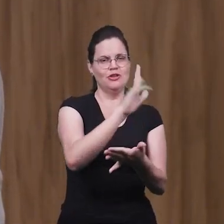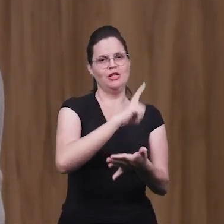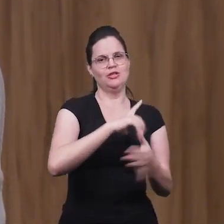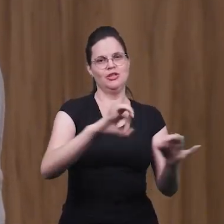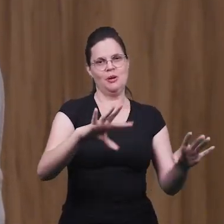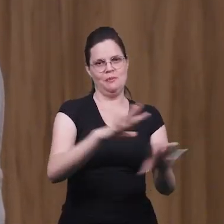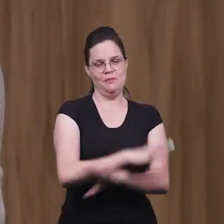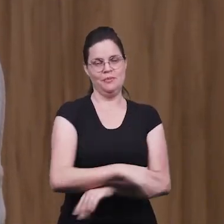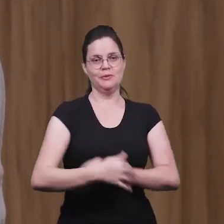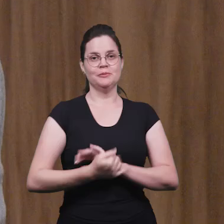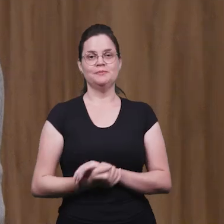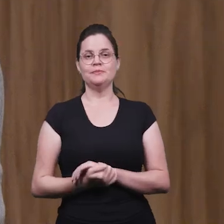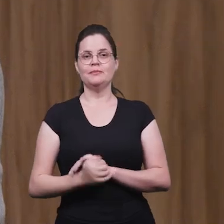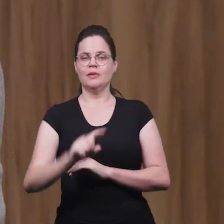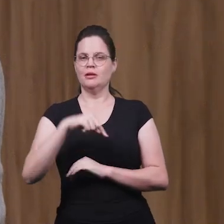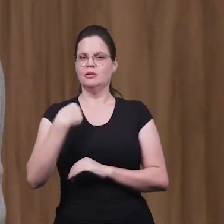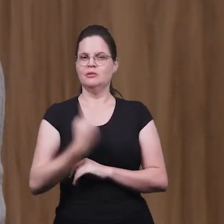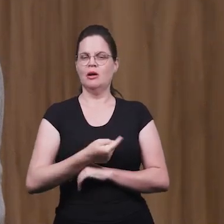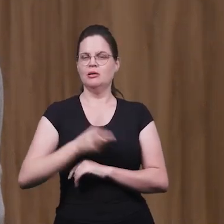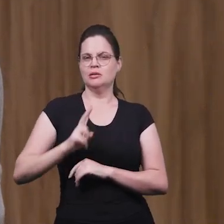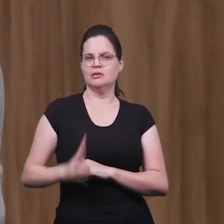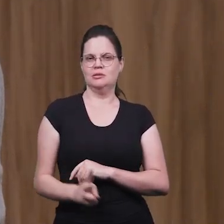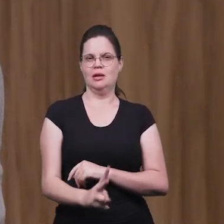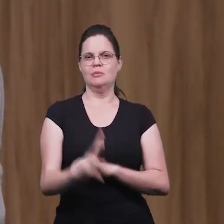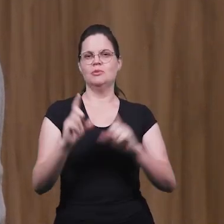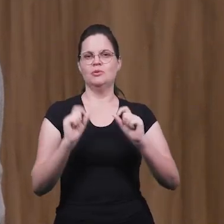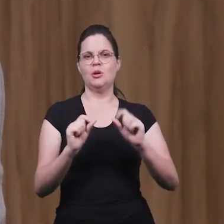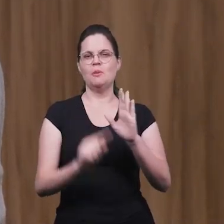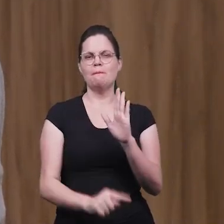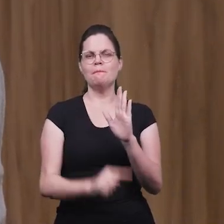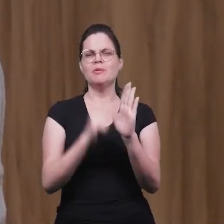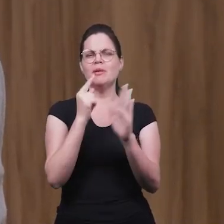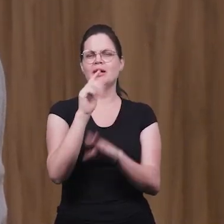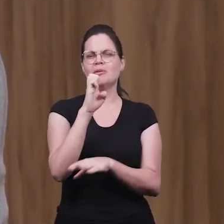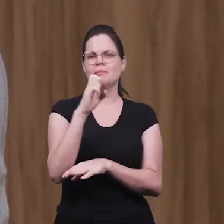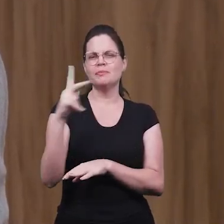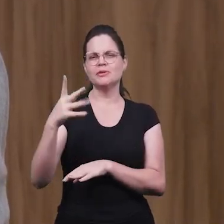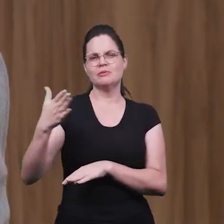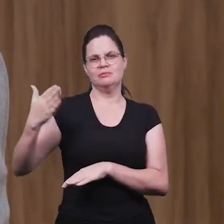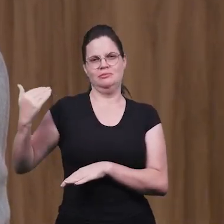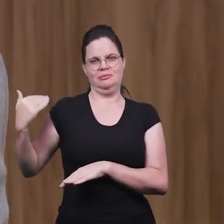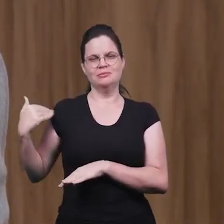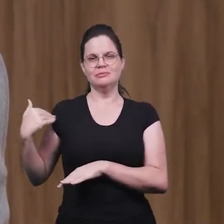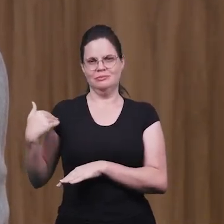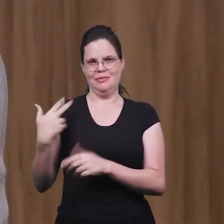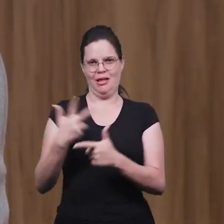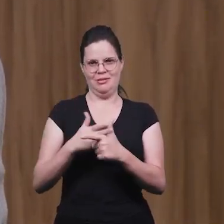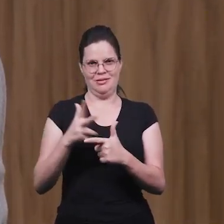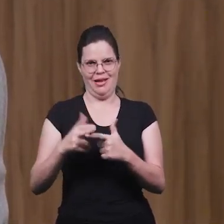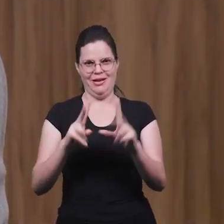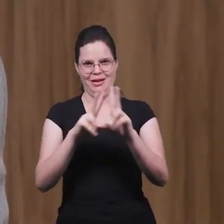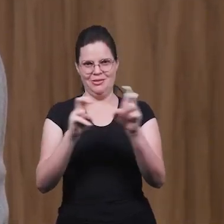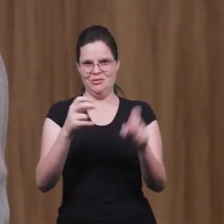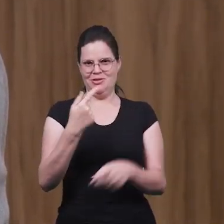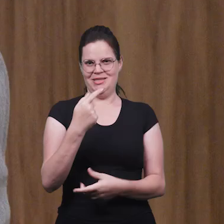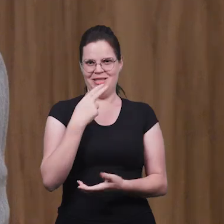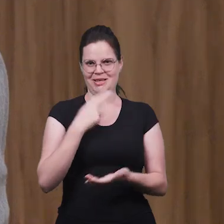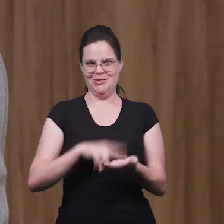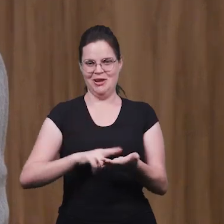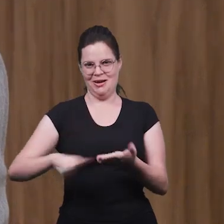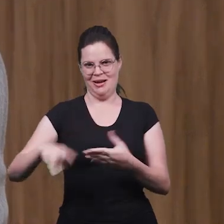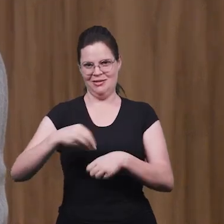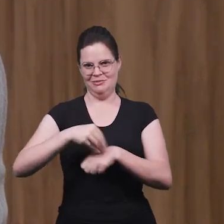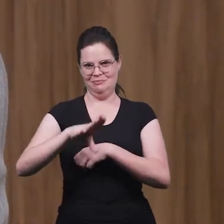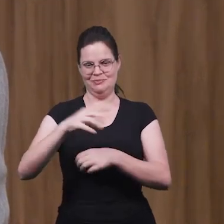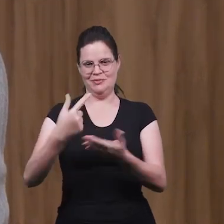até uma explicação muito bem colocada que nós deixamos no primeiro episódio da série As 7